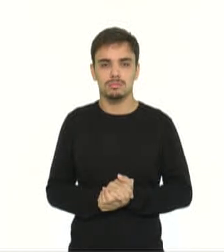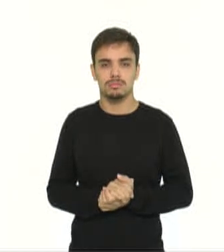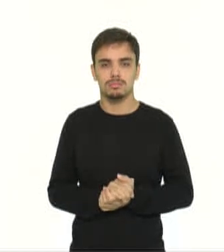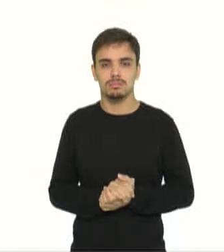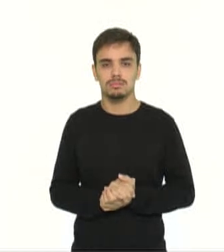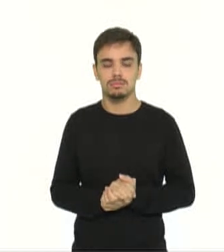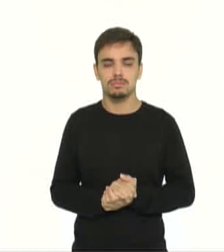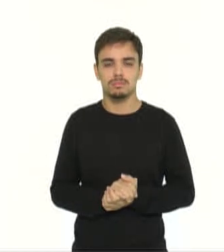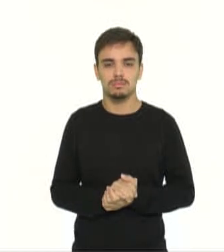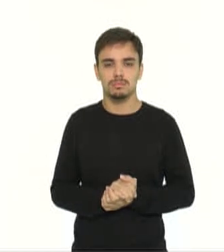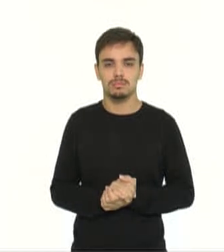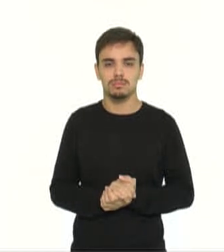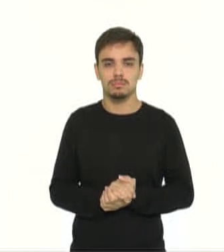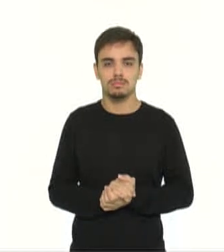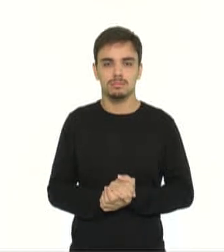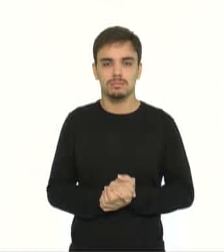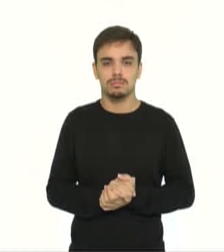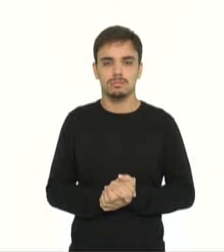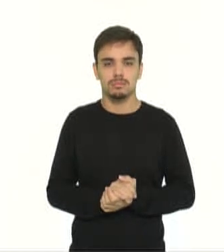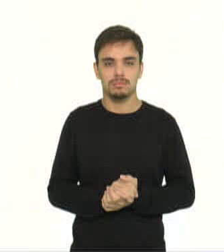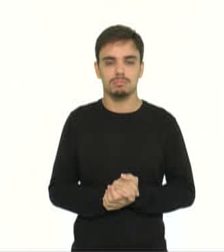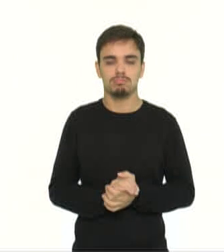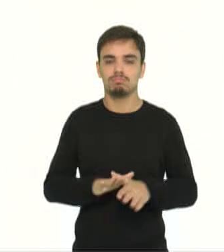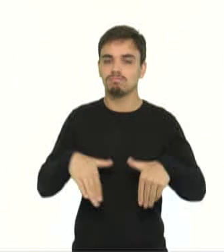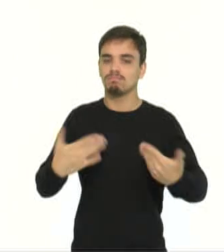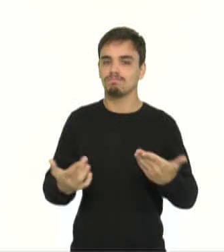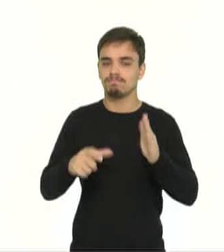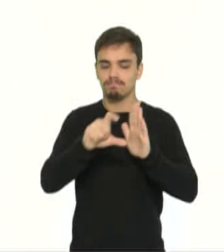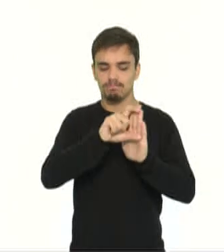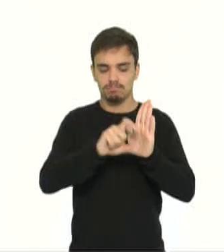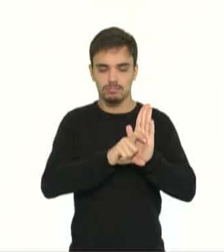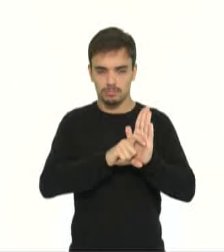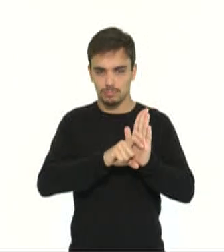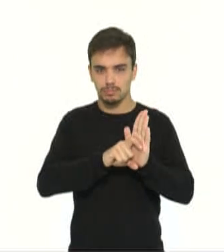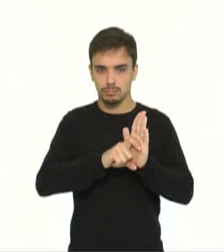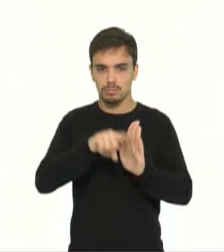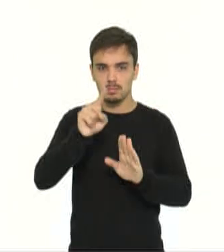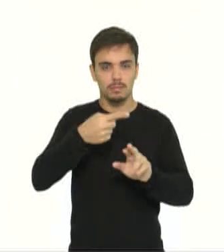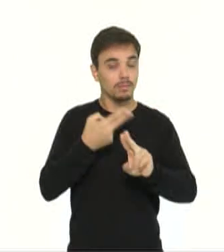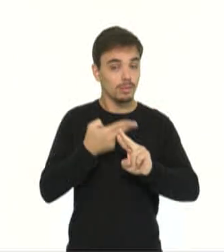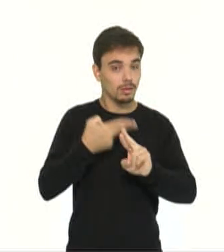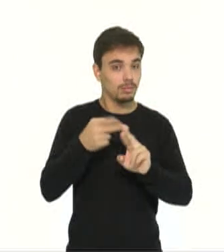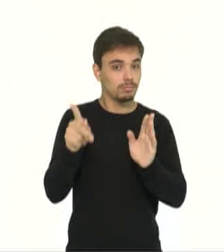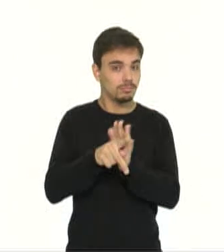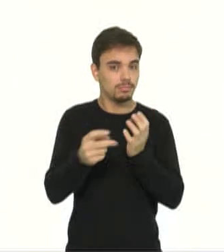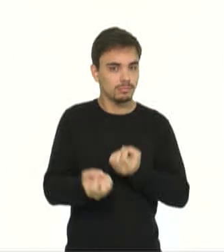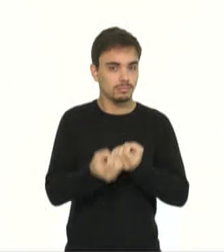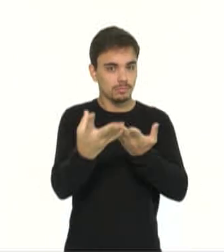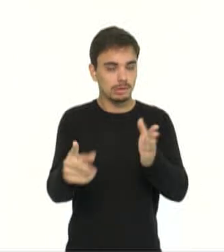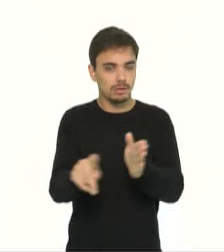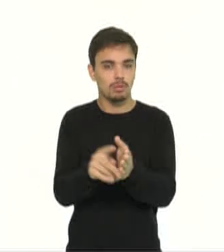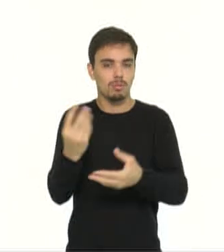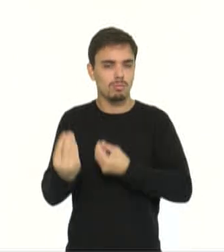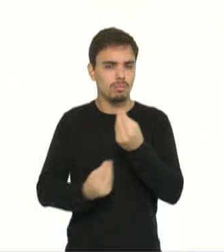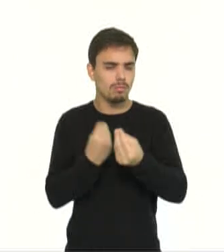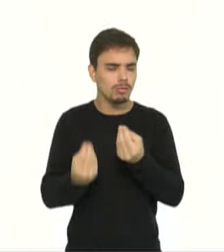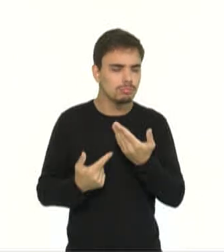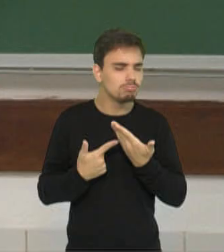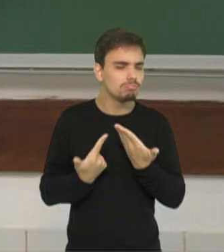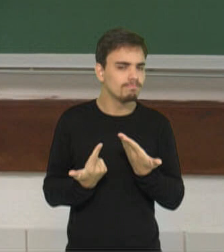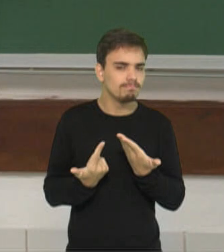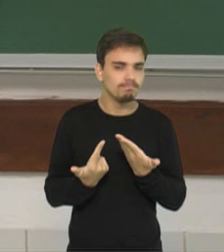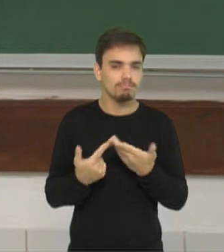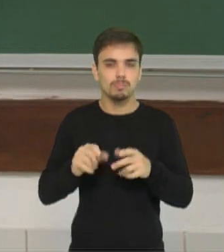exception ou introduce examples. Esse ali no such as foi usado para expressar uma exceção ou